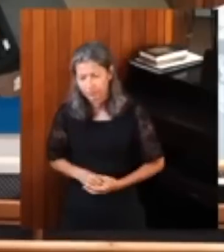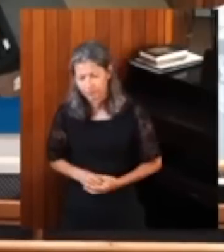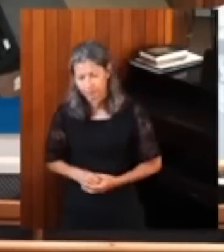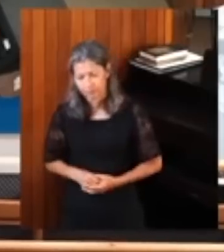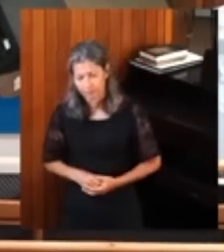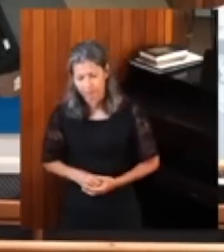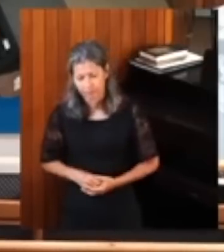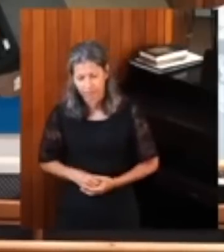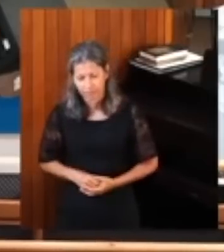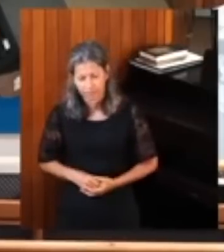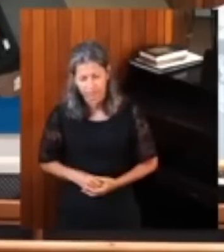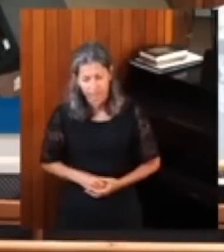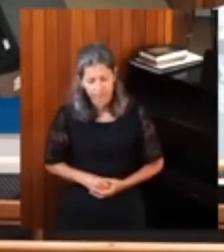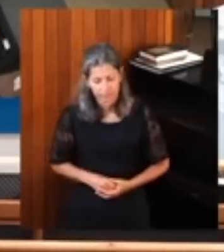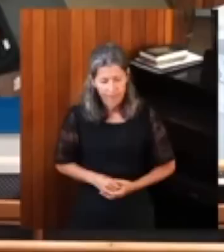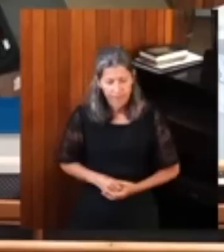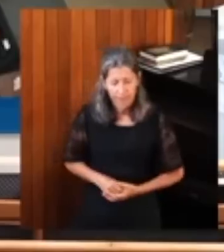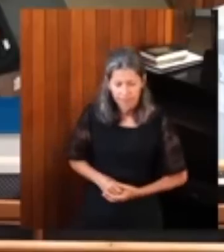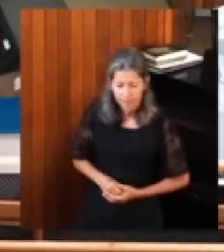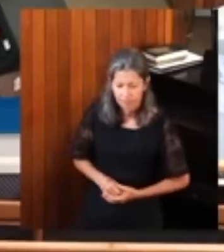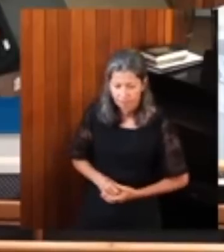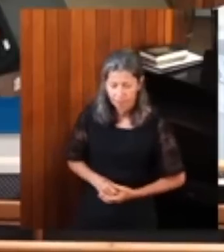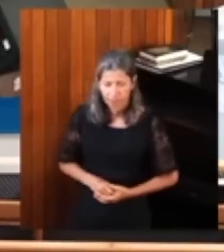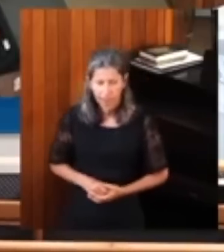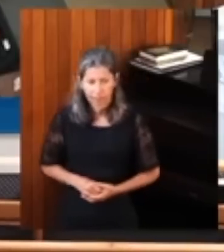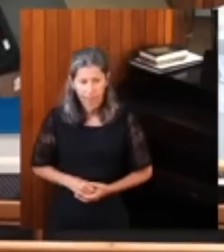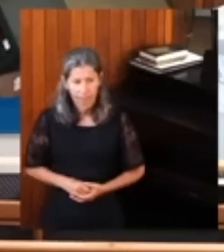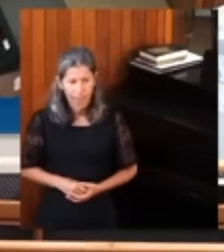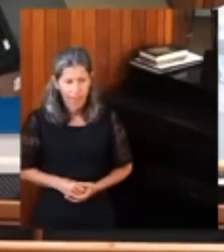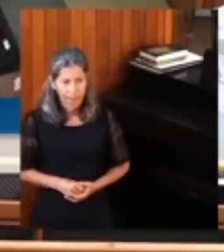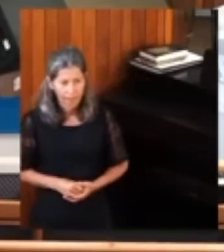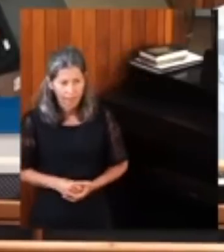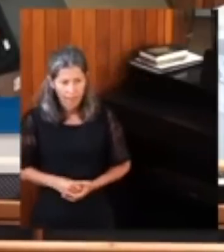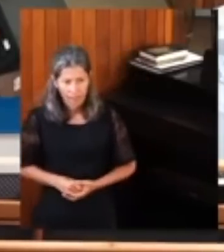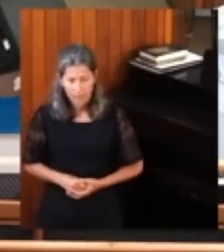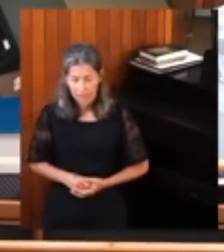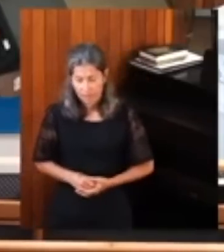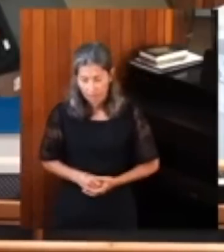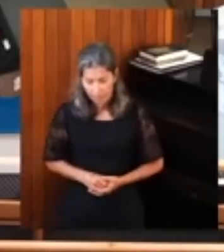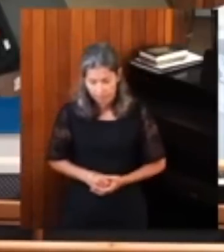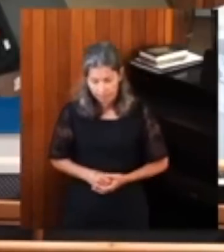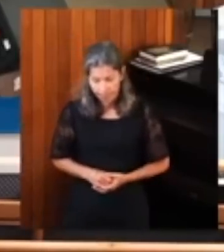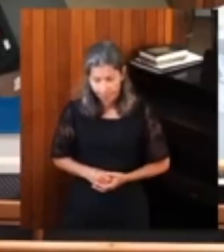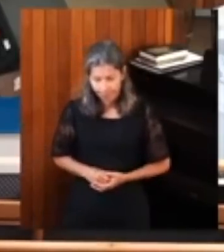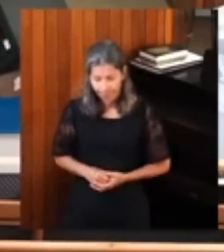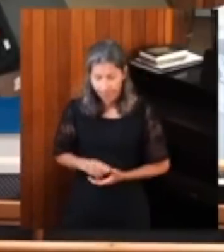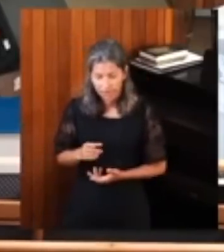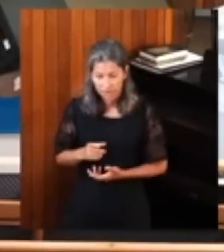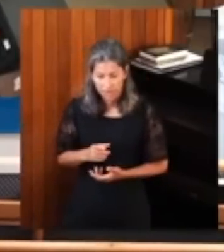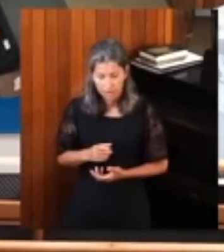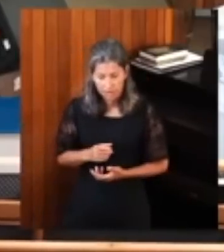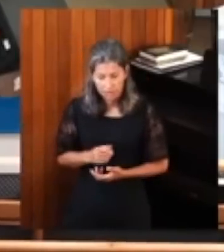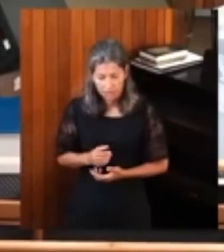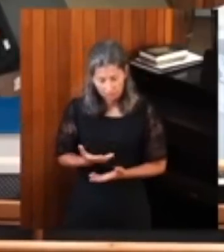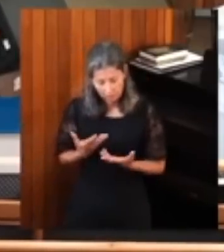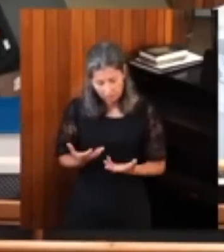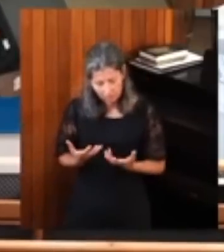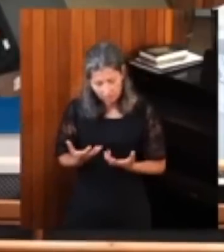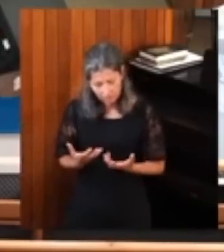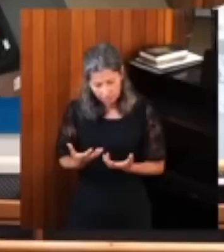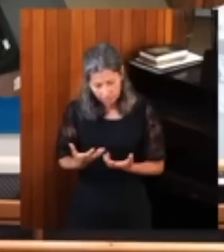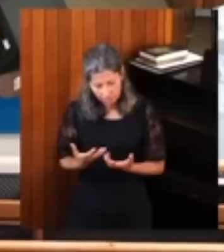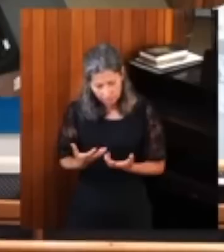resumão, uma revisão para o vestibular, né? Espero que esteja sendo uma bênção para vocês, tanto quanto é para mim, sempre que eu tenho que